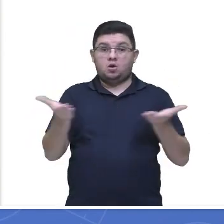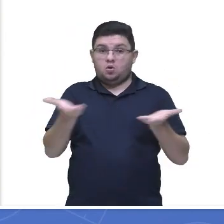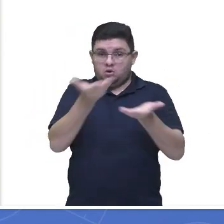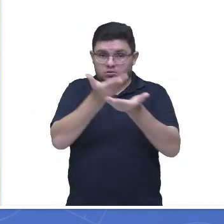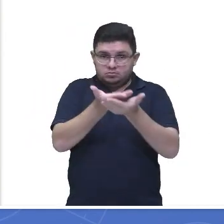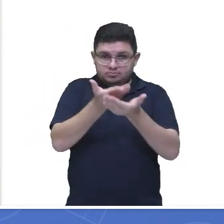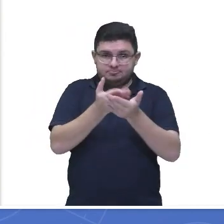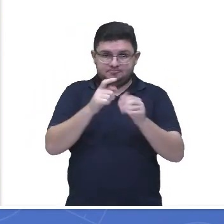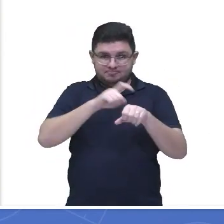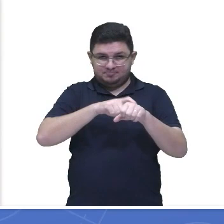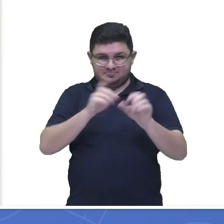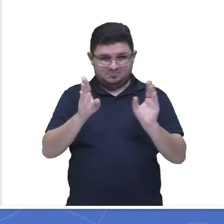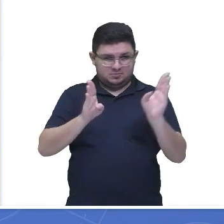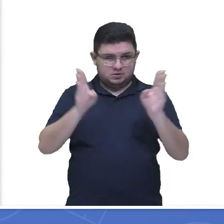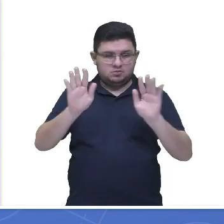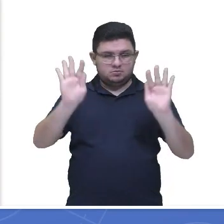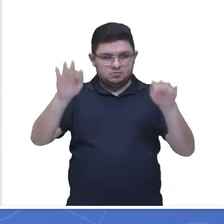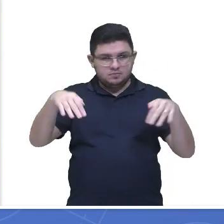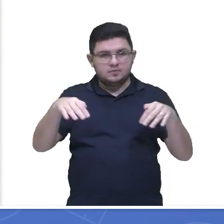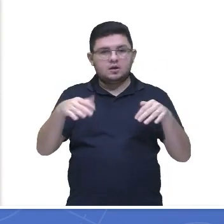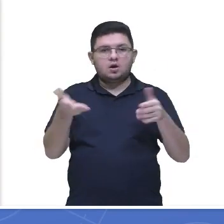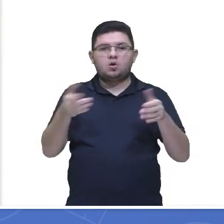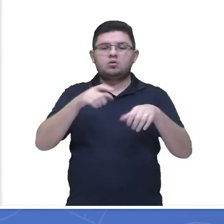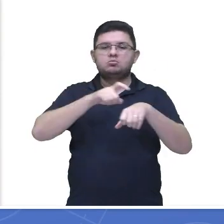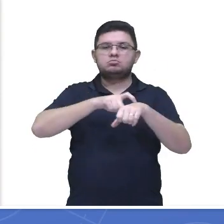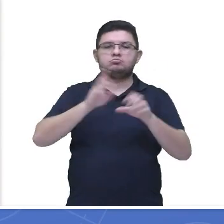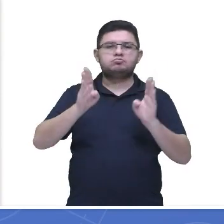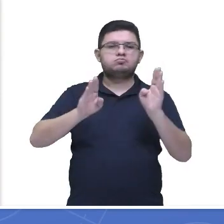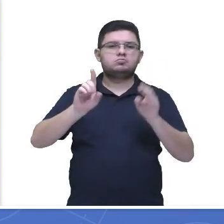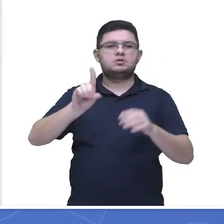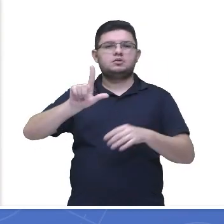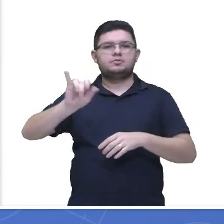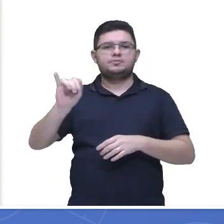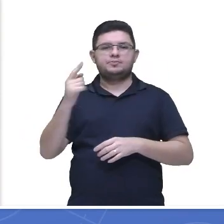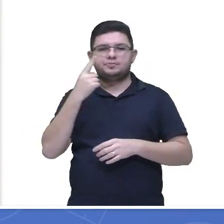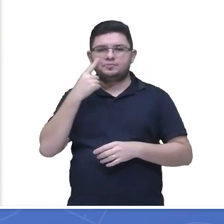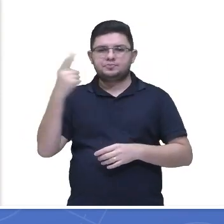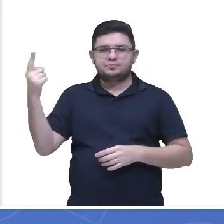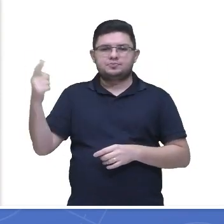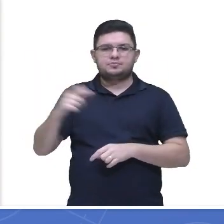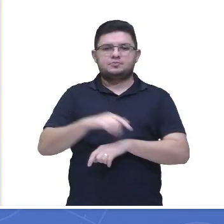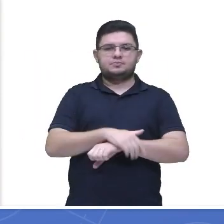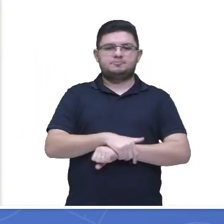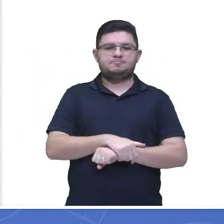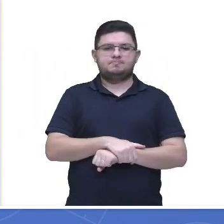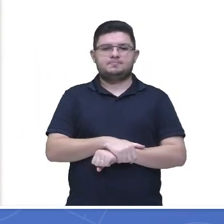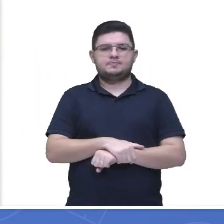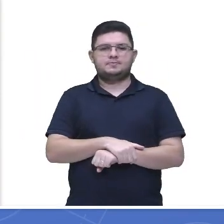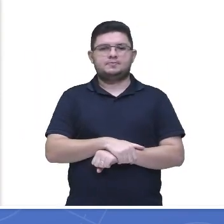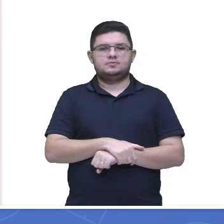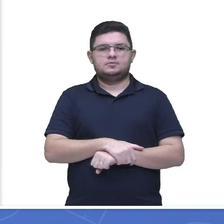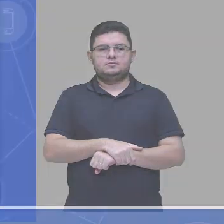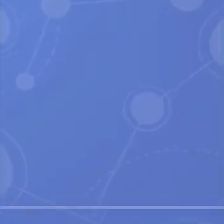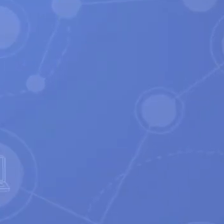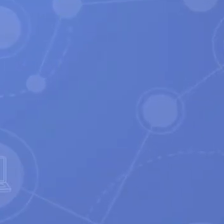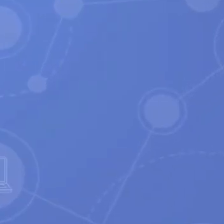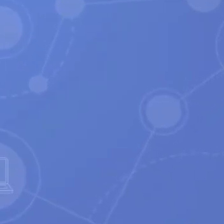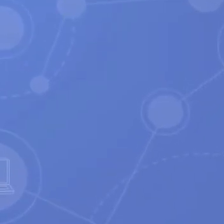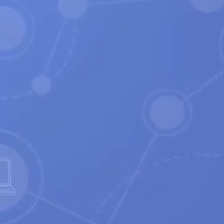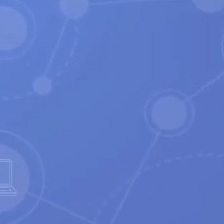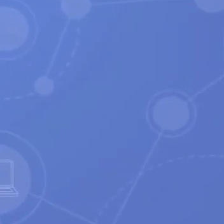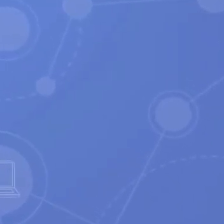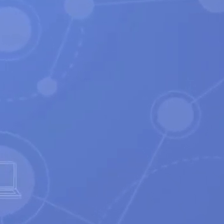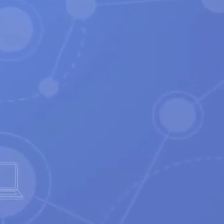primeiro momento e a gente vai para o nosso segundo momento, que é a dinâmica local interativa.